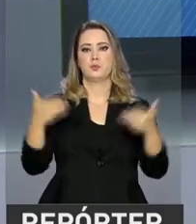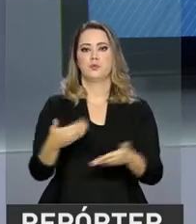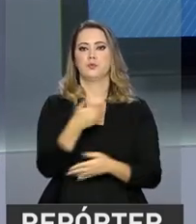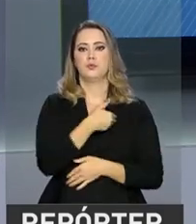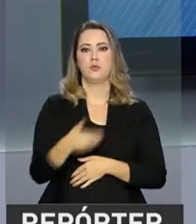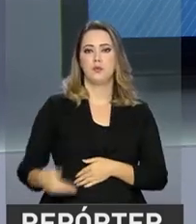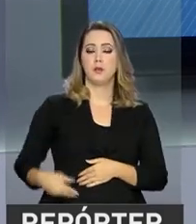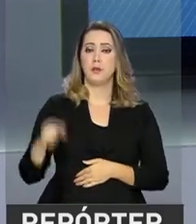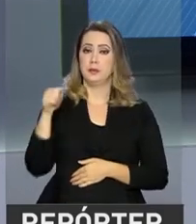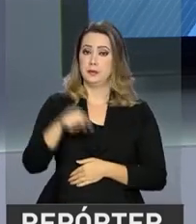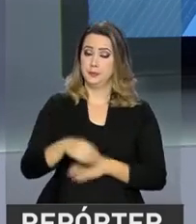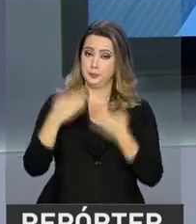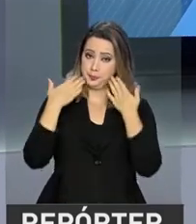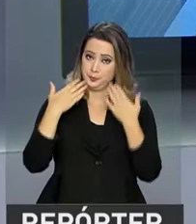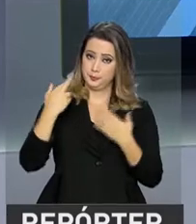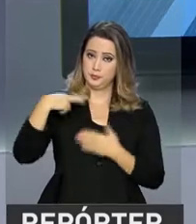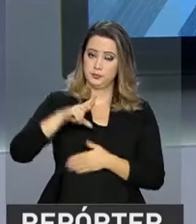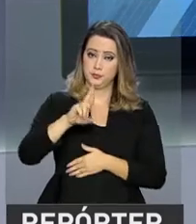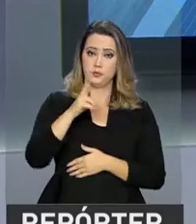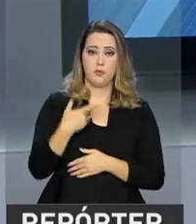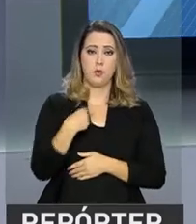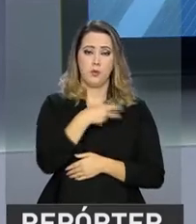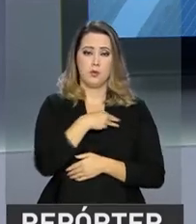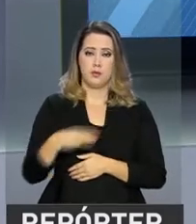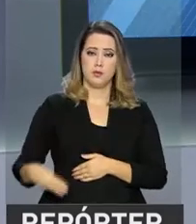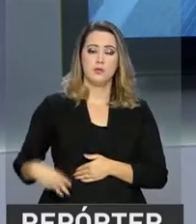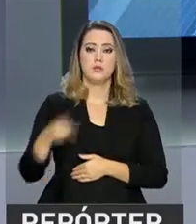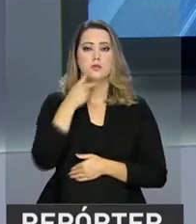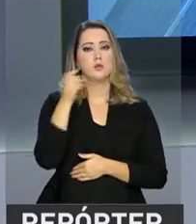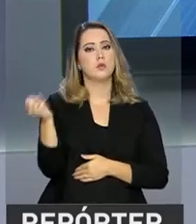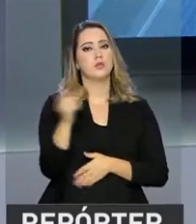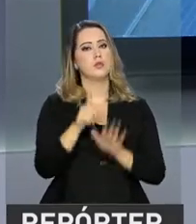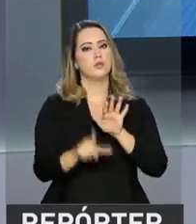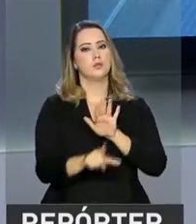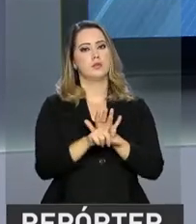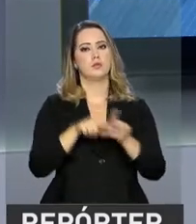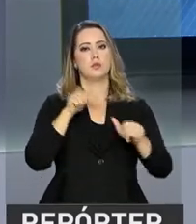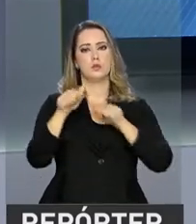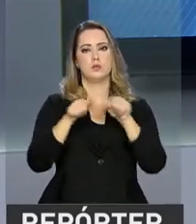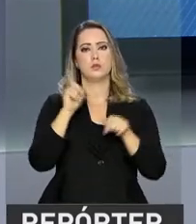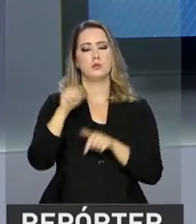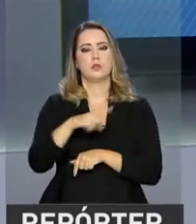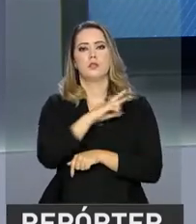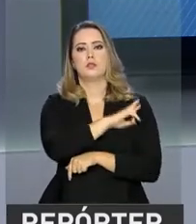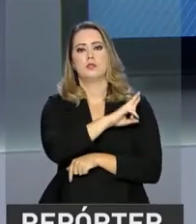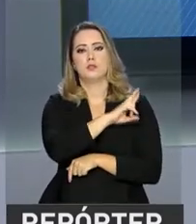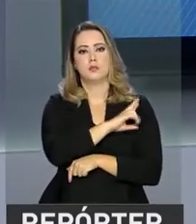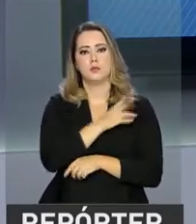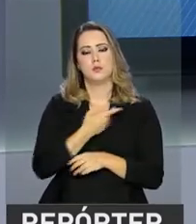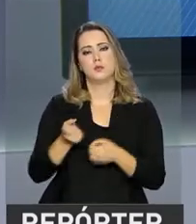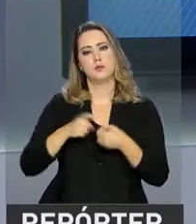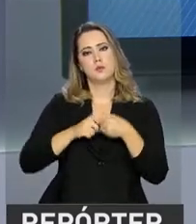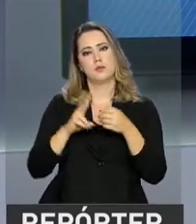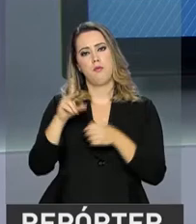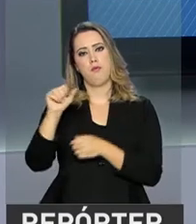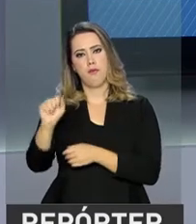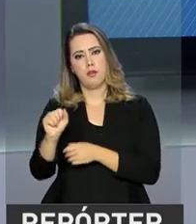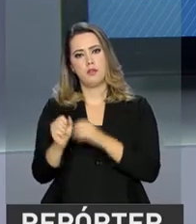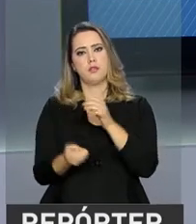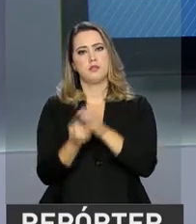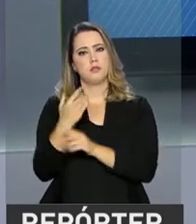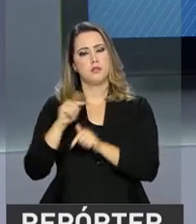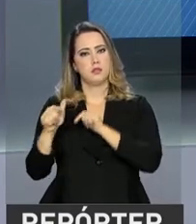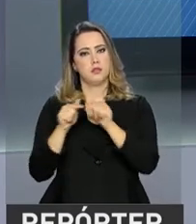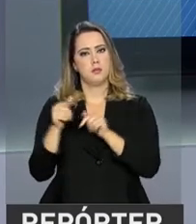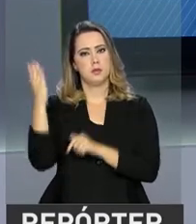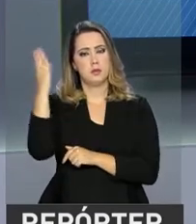do Governo, aqui da NBR. O ministro destacou que a nova lei trabalhista é responsável por recuperar vagas de emprego no país.